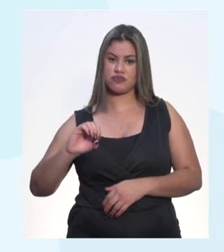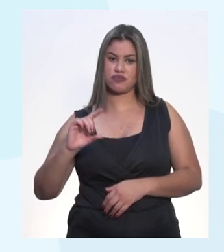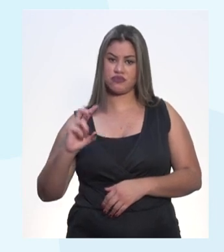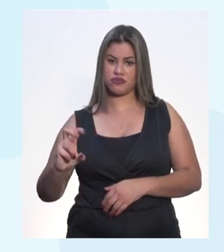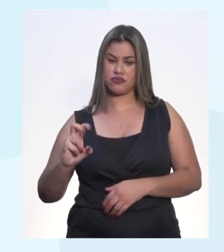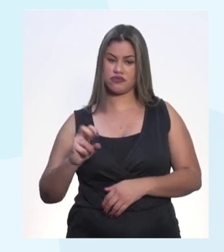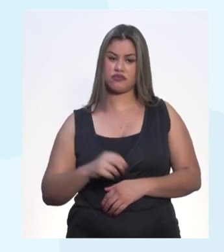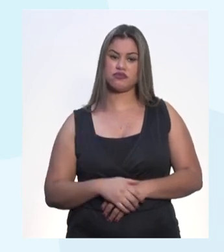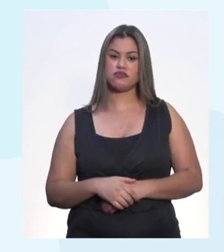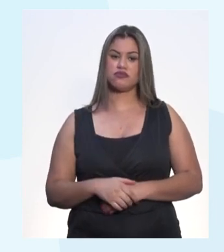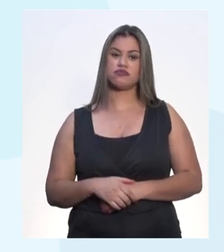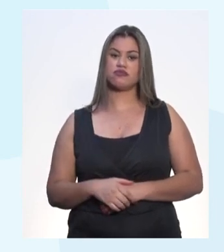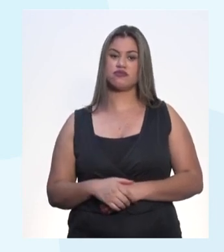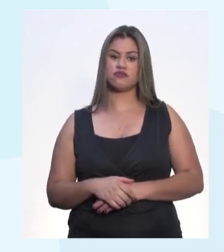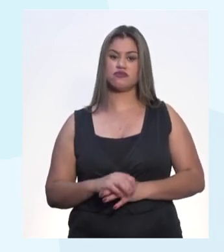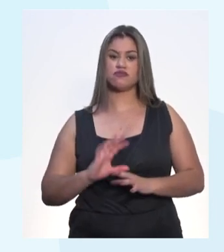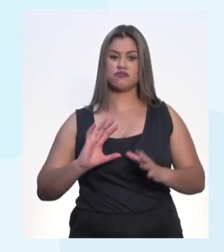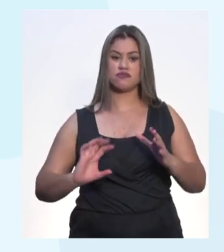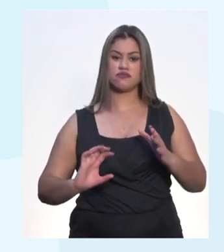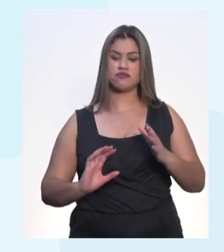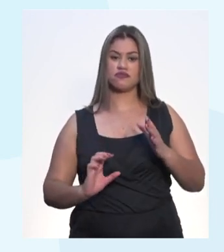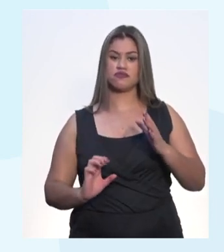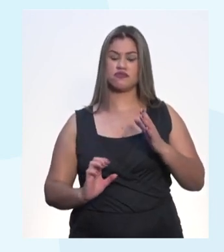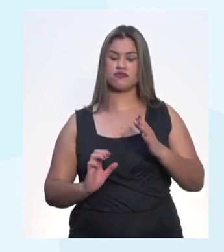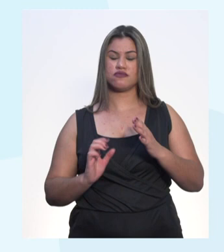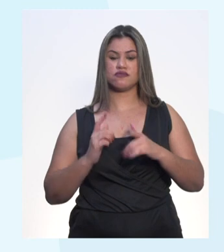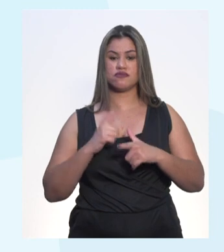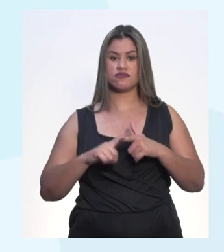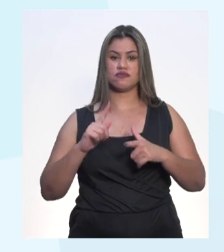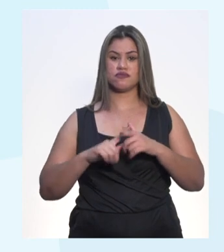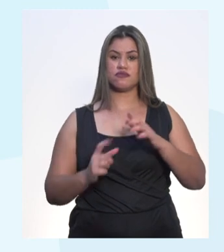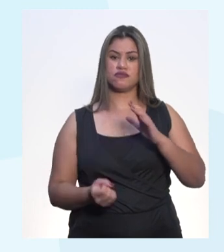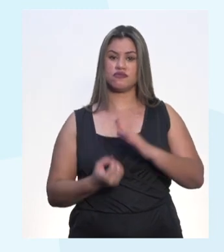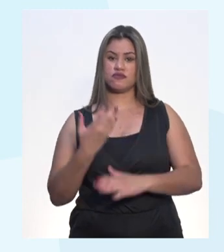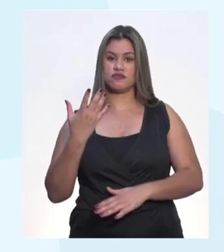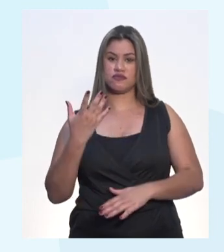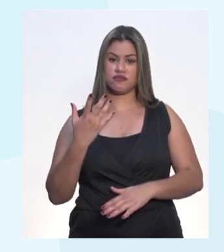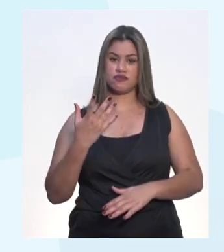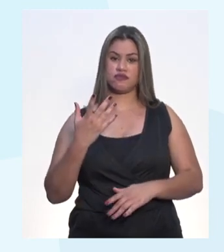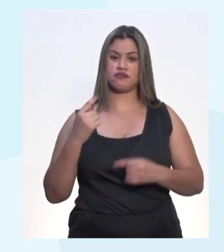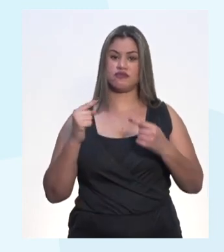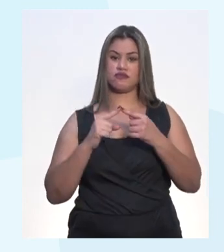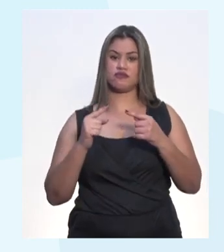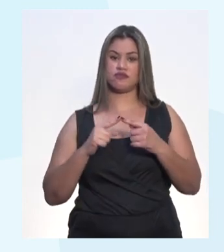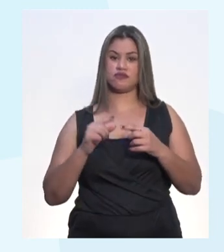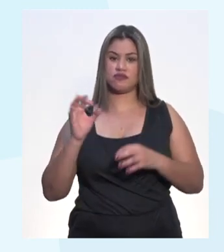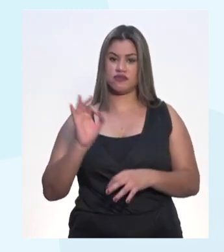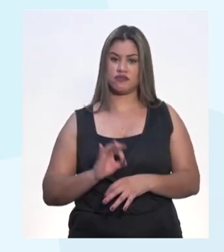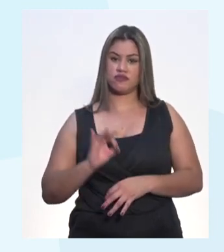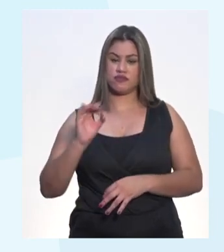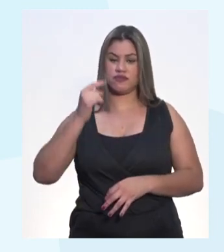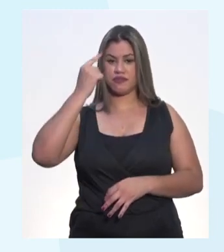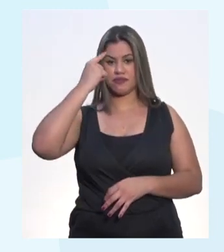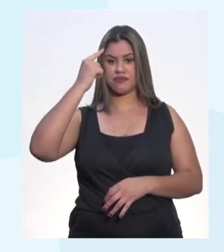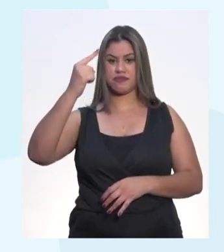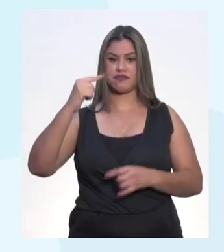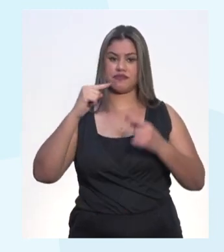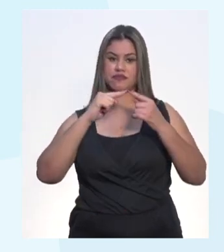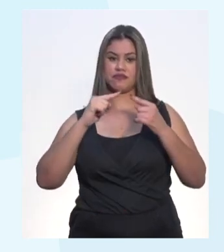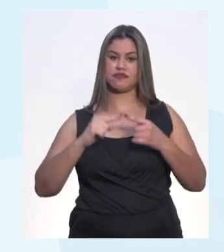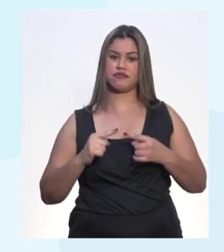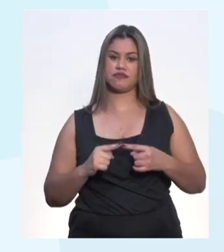EF09MA05. Resolver e elaborar situações-problema que envolvam porcentagens, com a ideia de aplicação